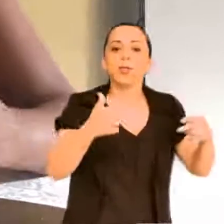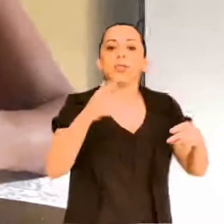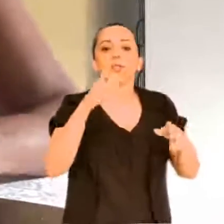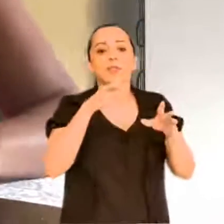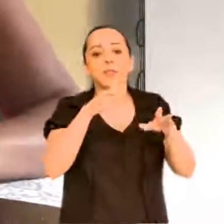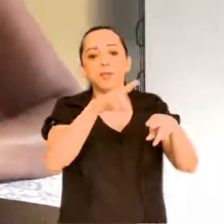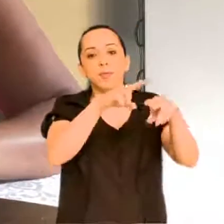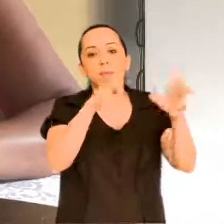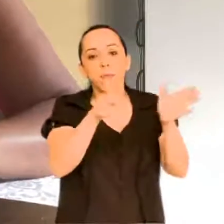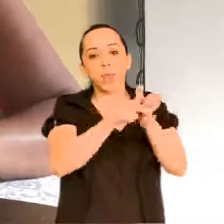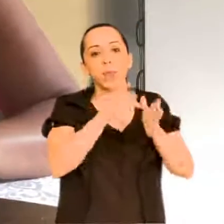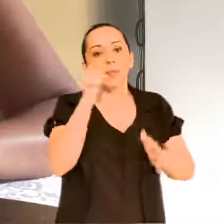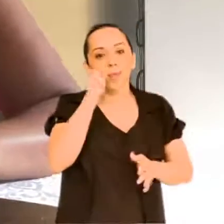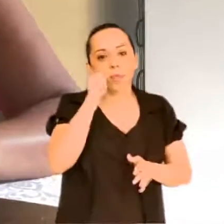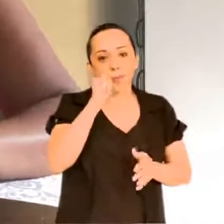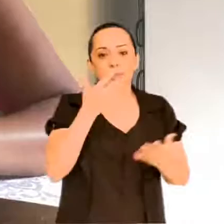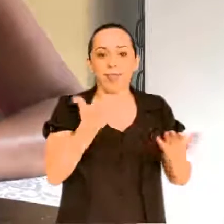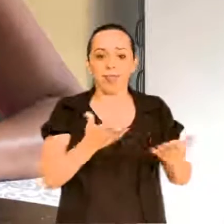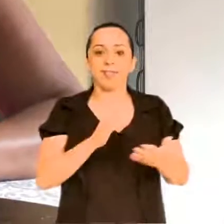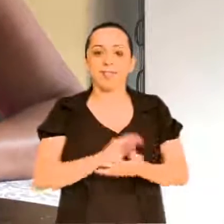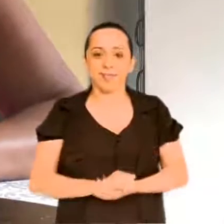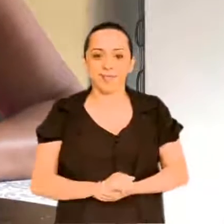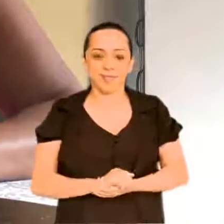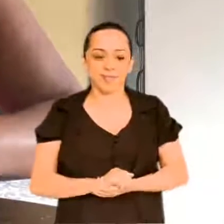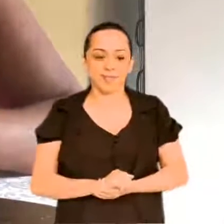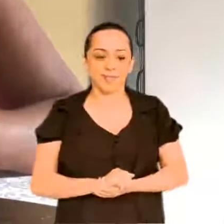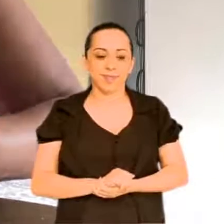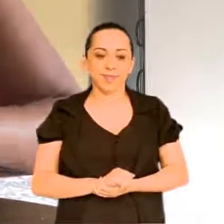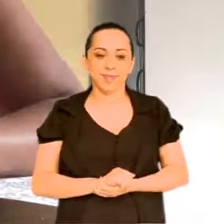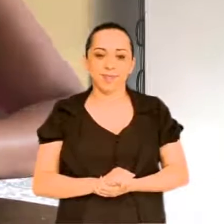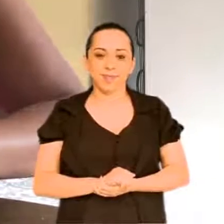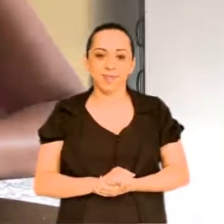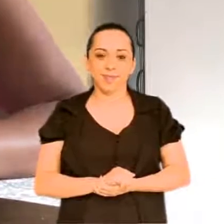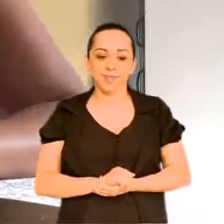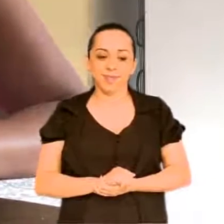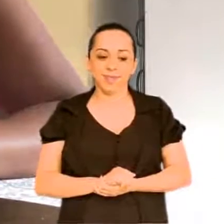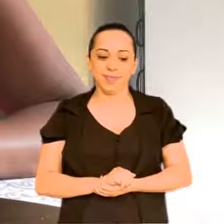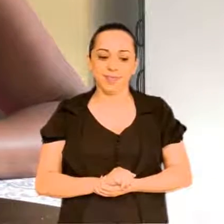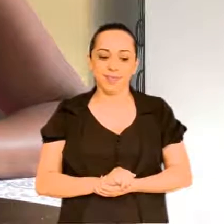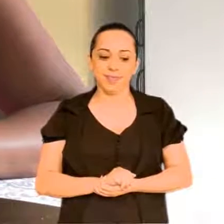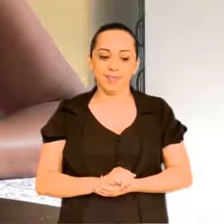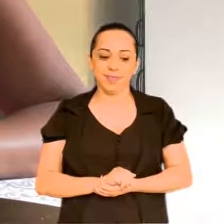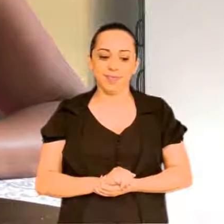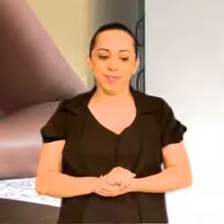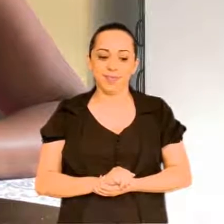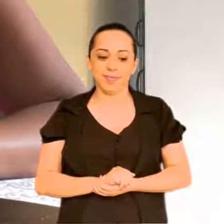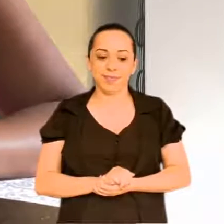origem da mulher, toda a origem do feminino e do sagrado feminino também.